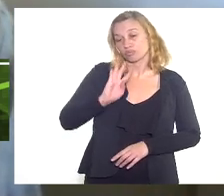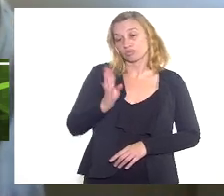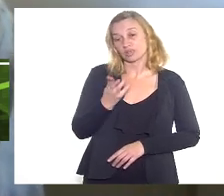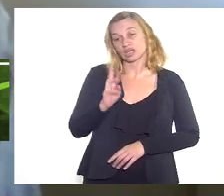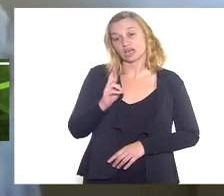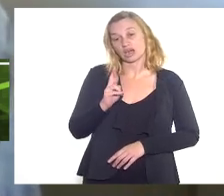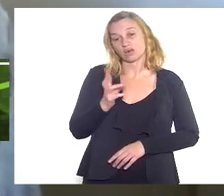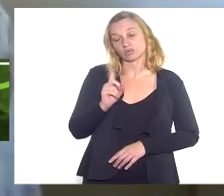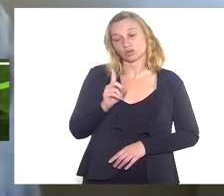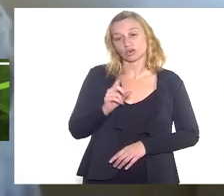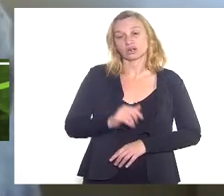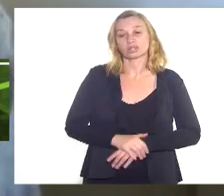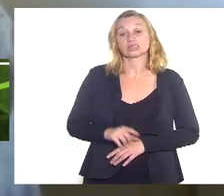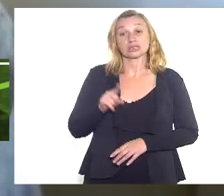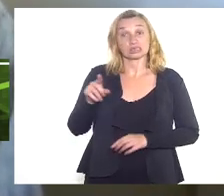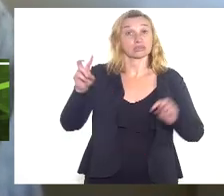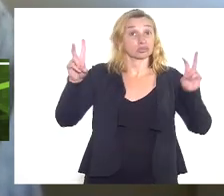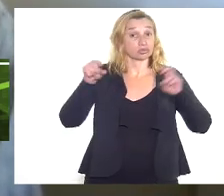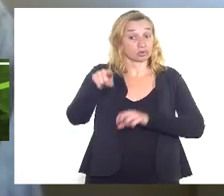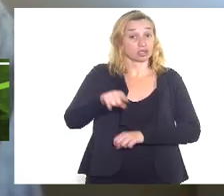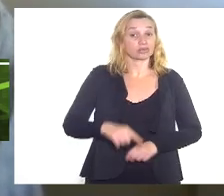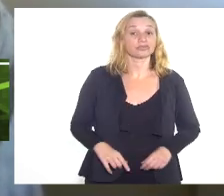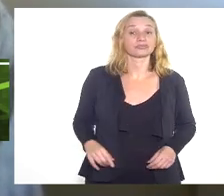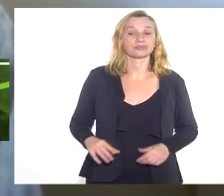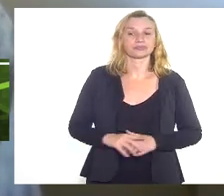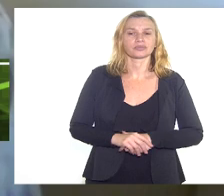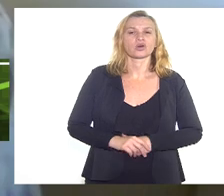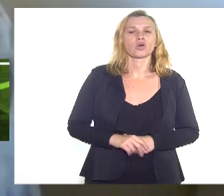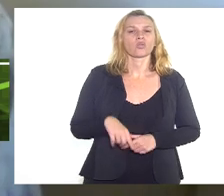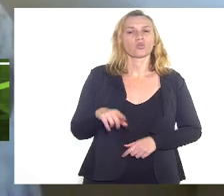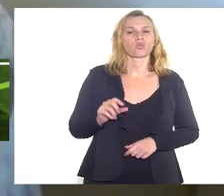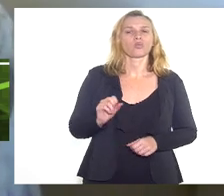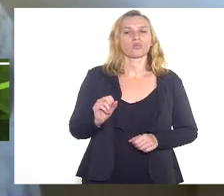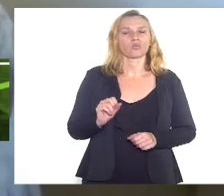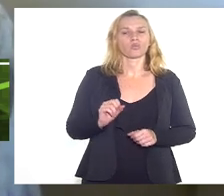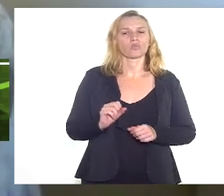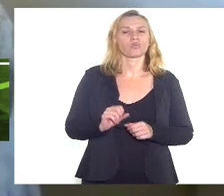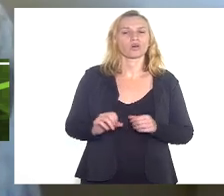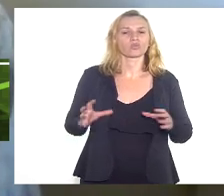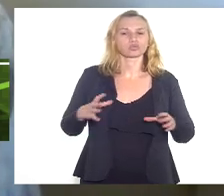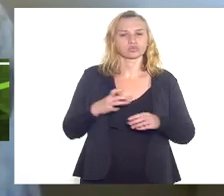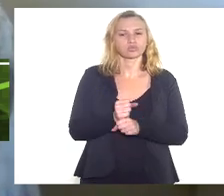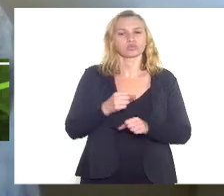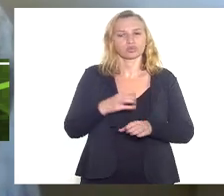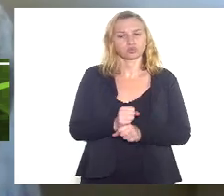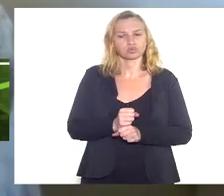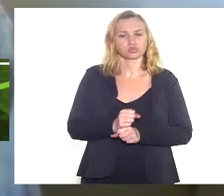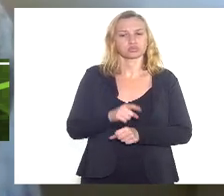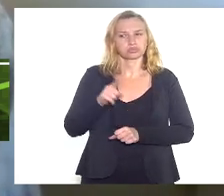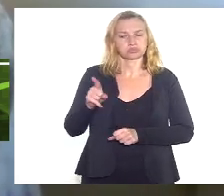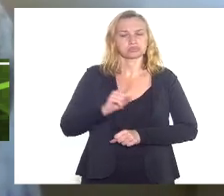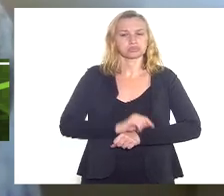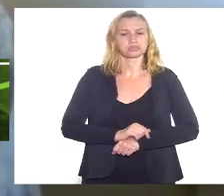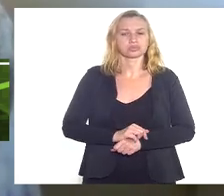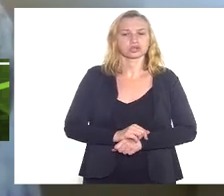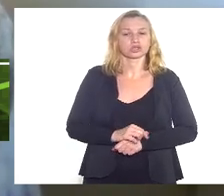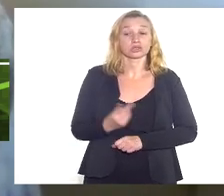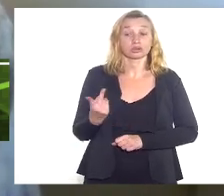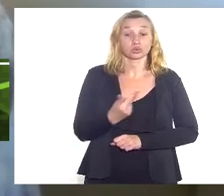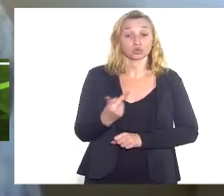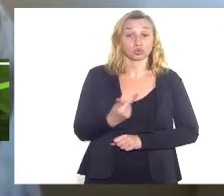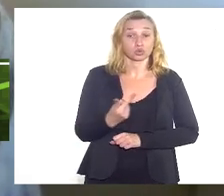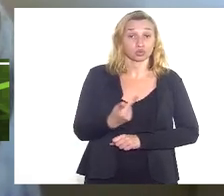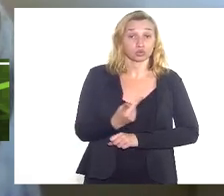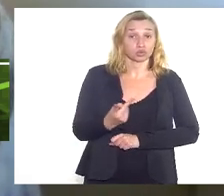Nesse caso específico, você faria uma contemporização entre as duas